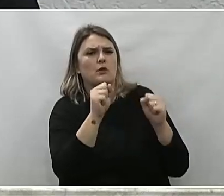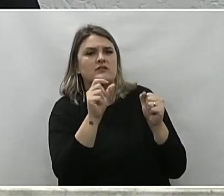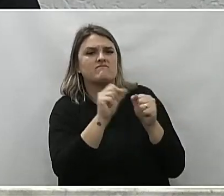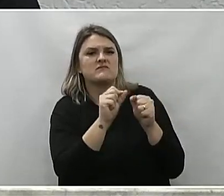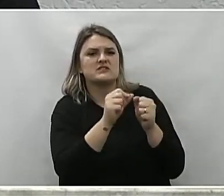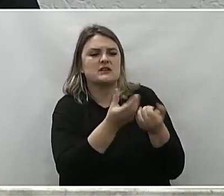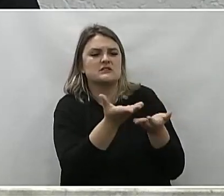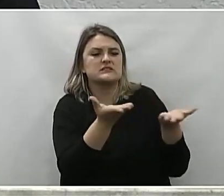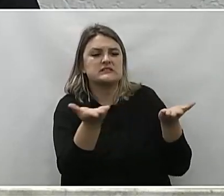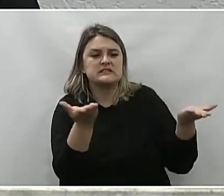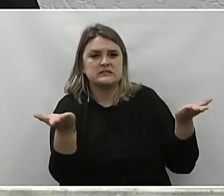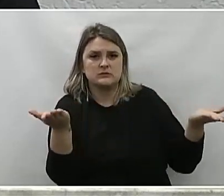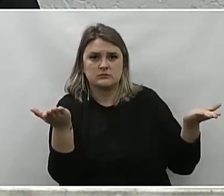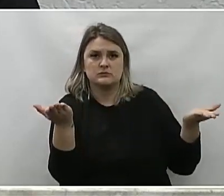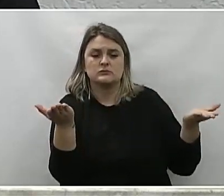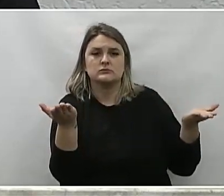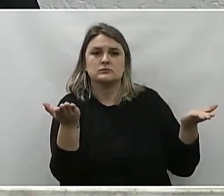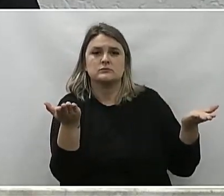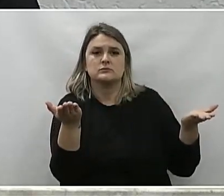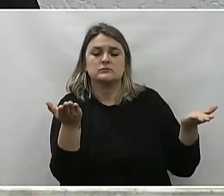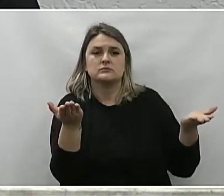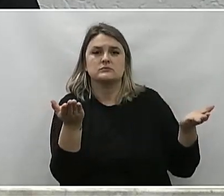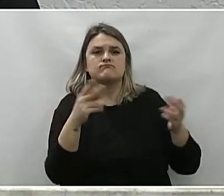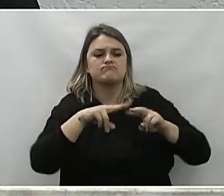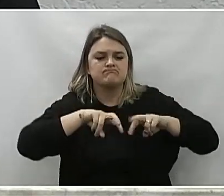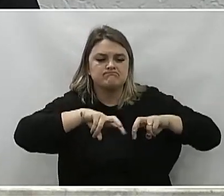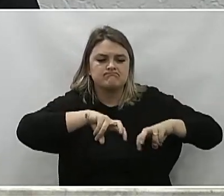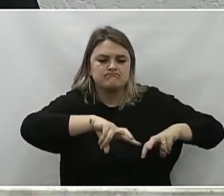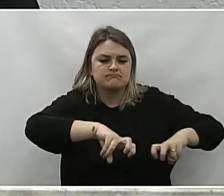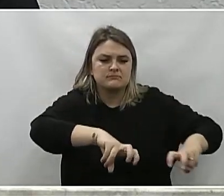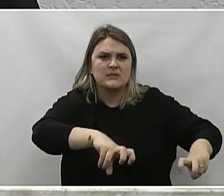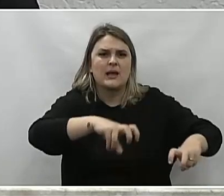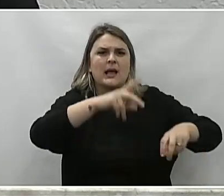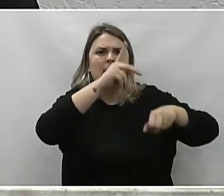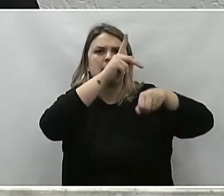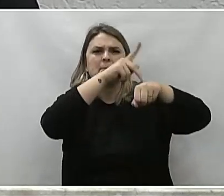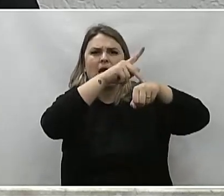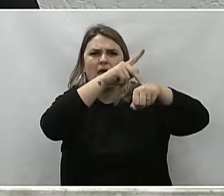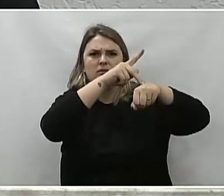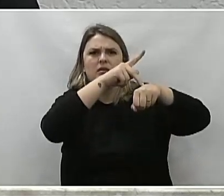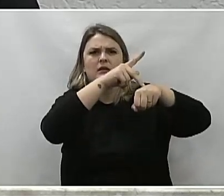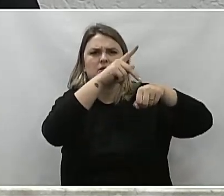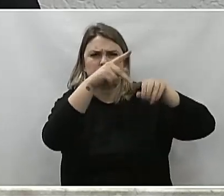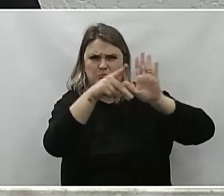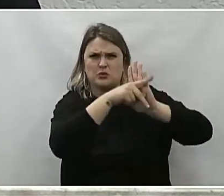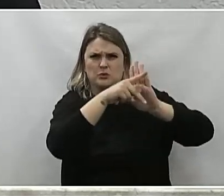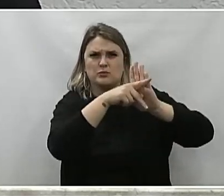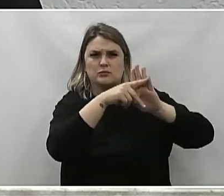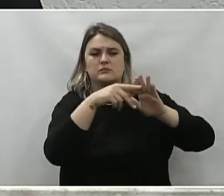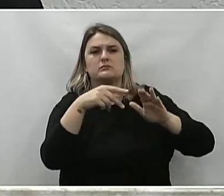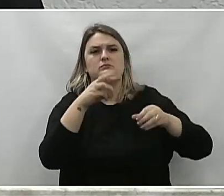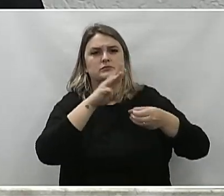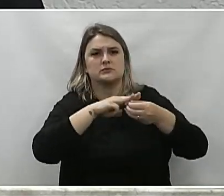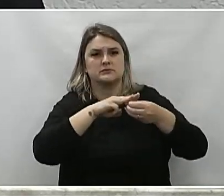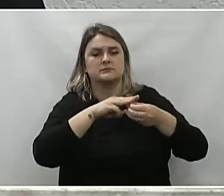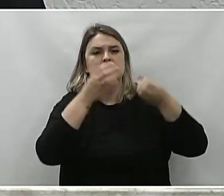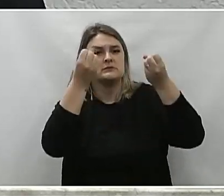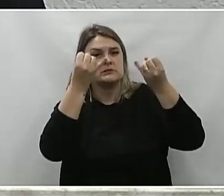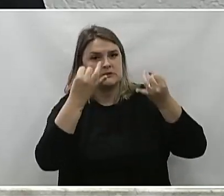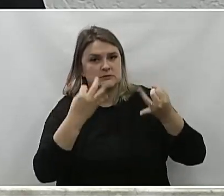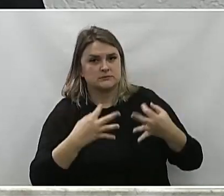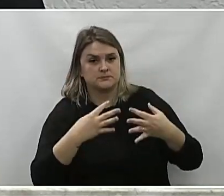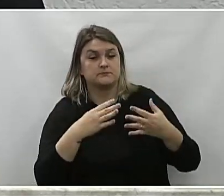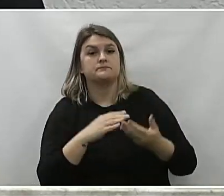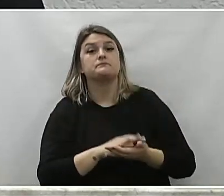licitar a exploração da Pedreira que pertence ao município justificativa